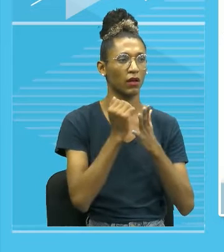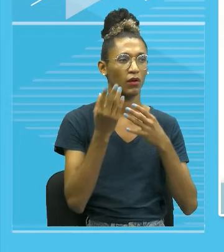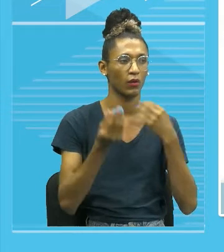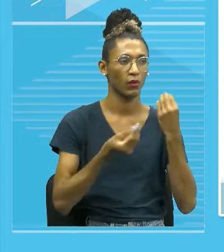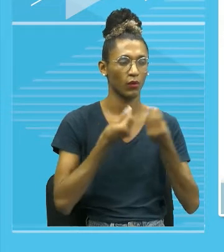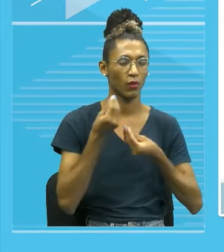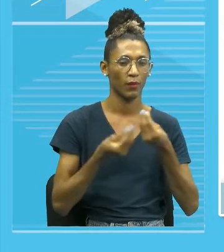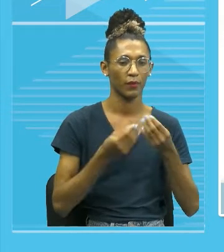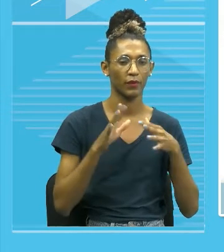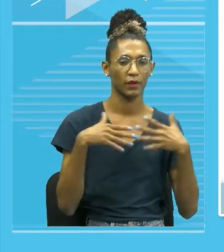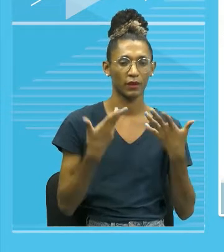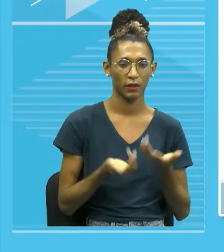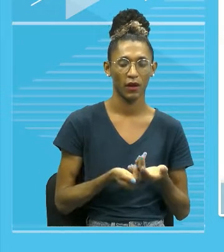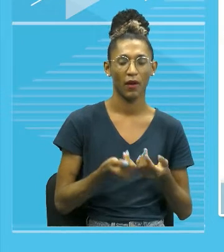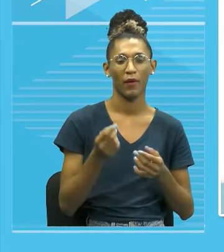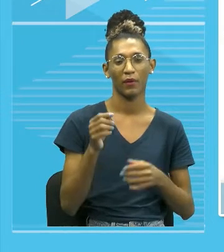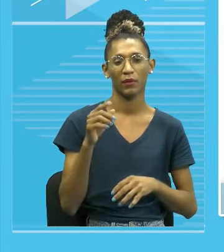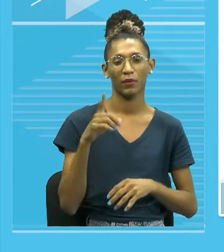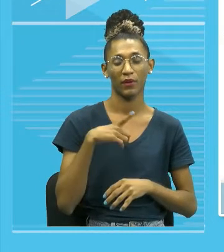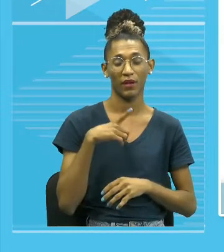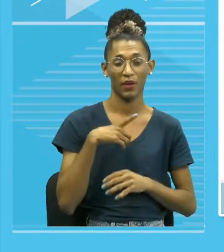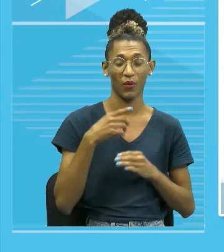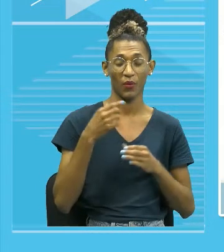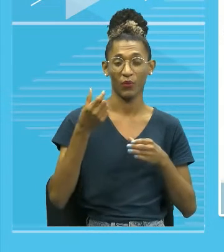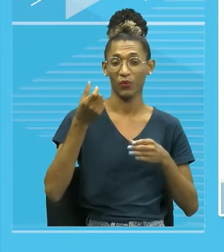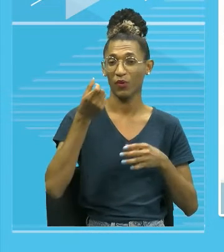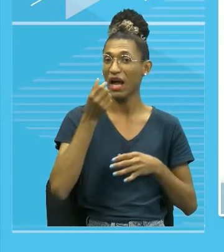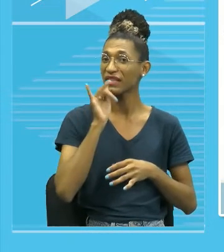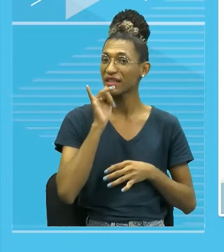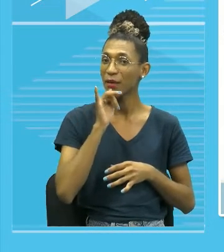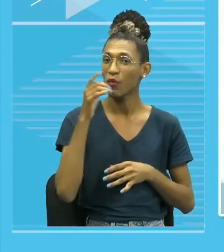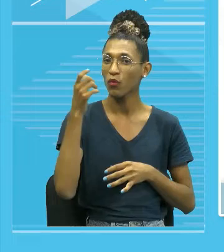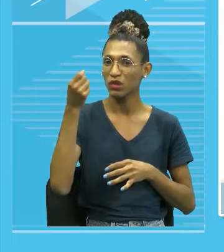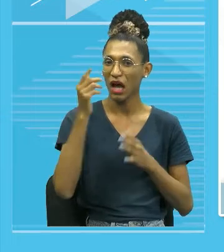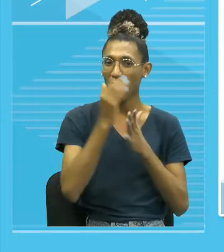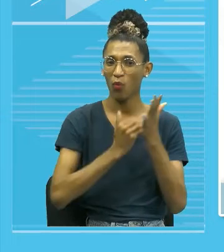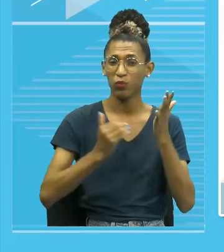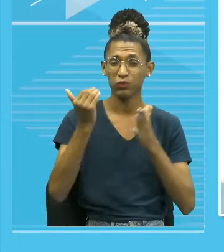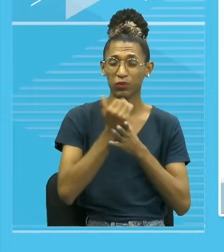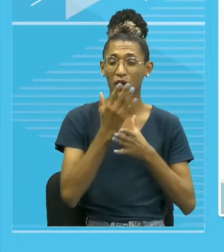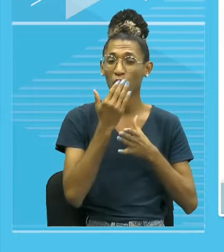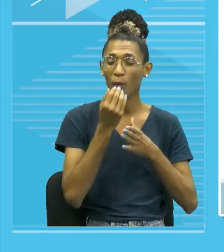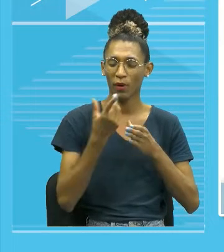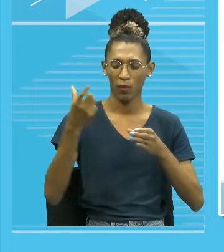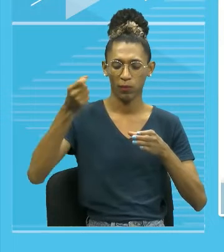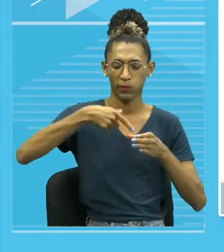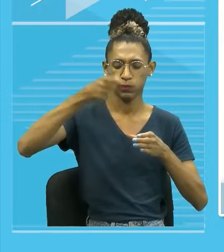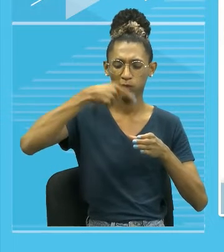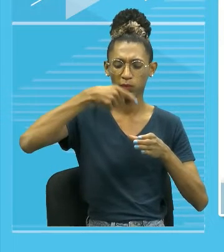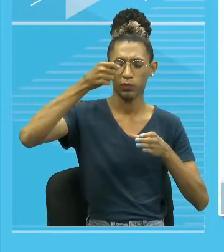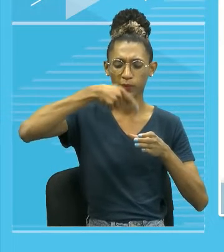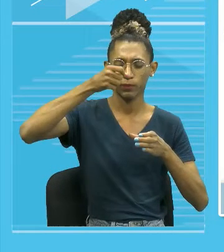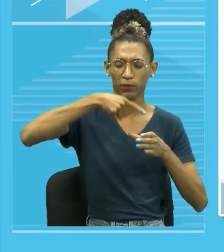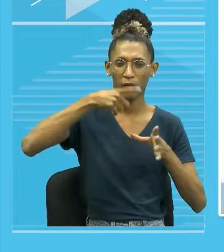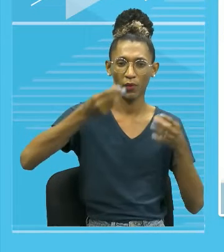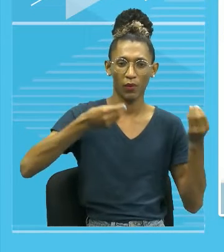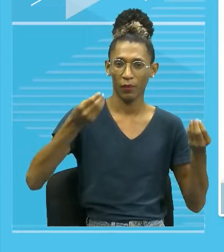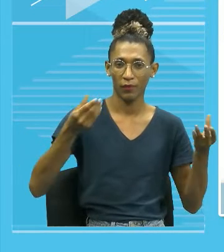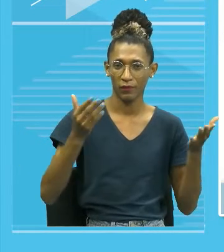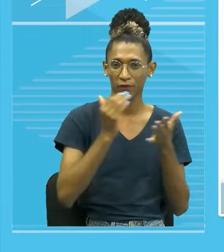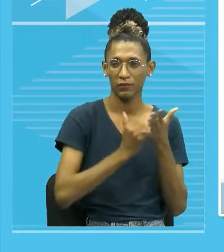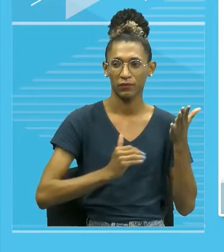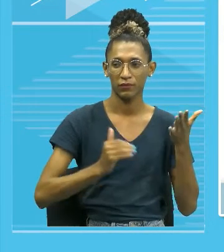com lassá-lo Ou seja eu carreguei o sal na comida né foi de propósito não foi né tô ficando doido